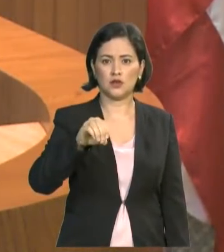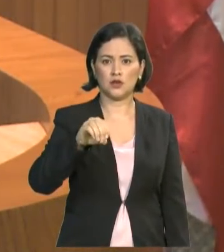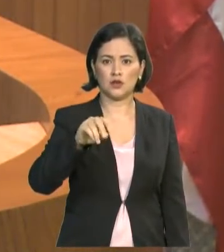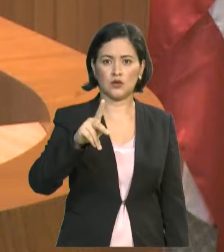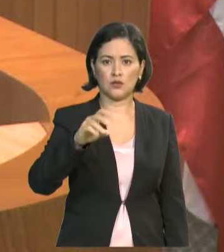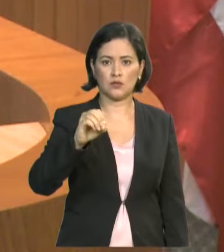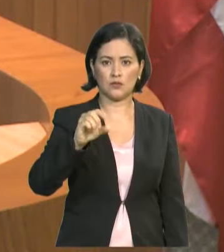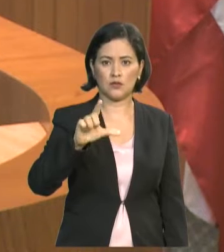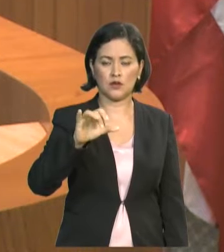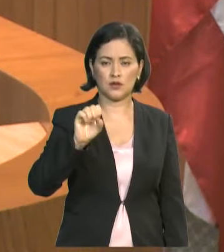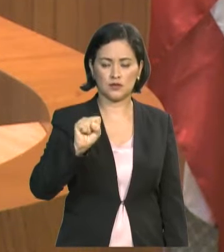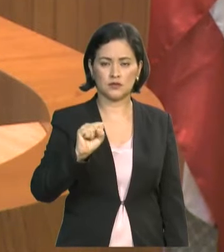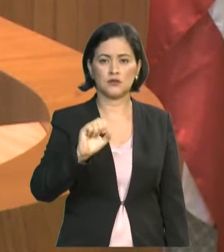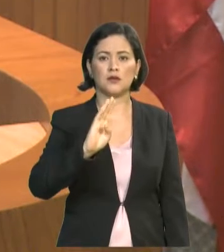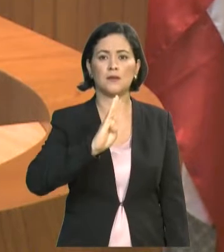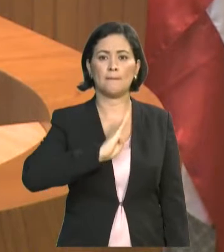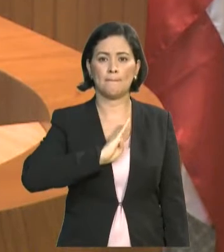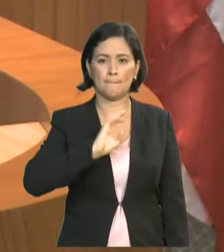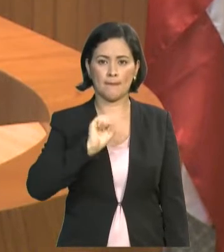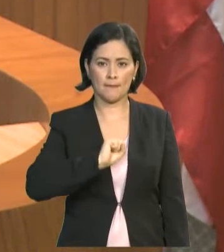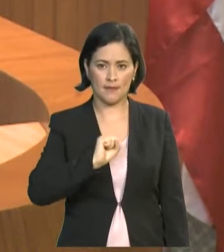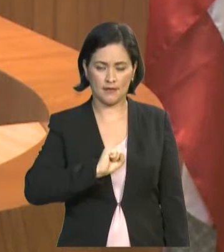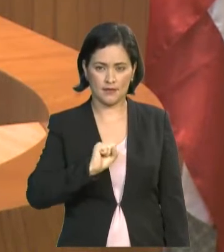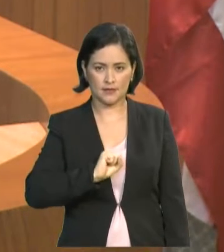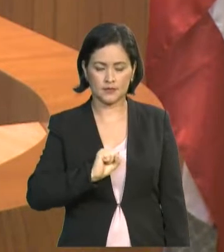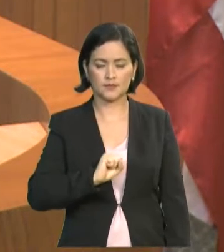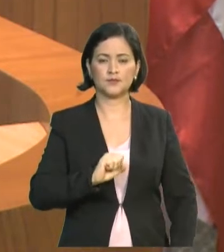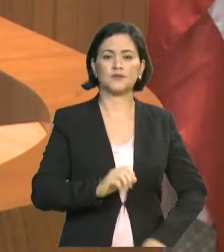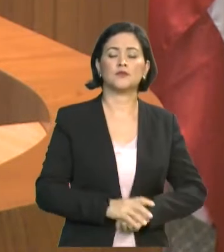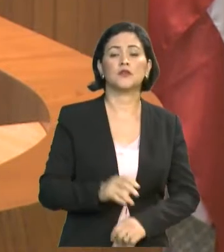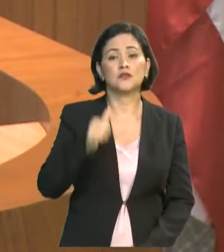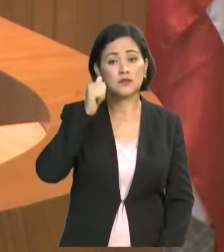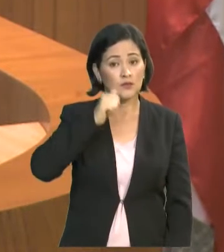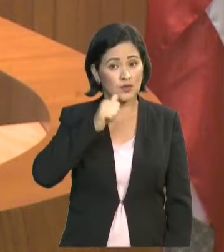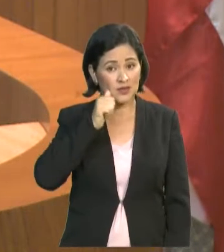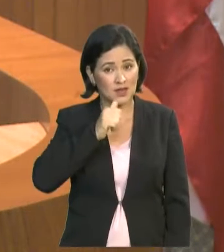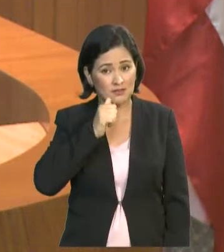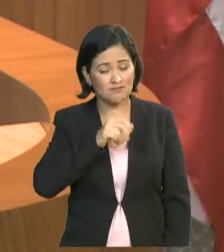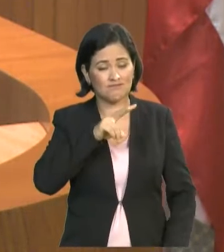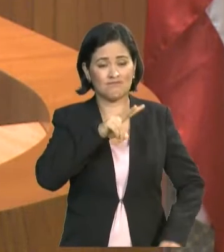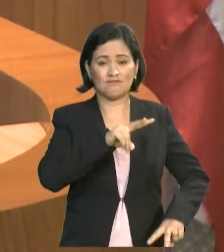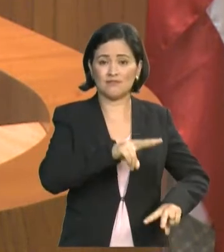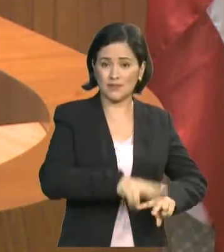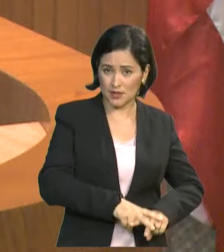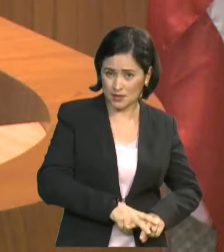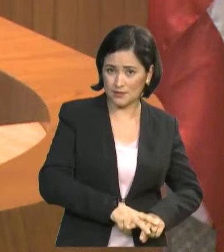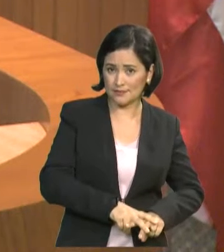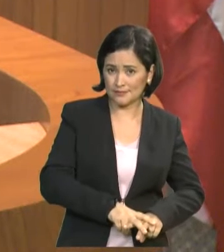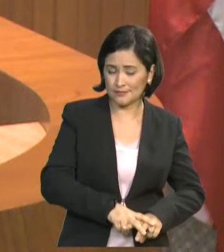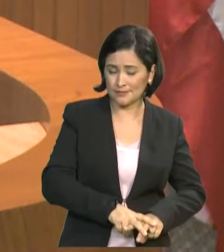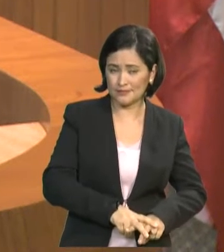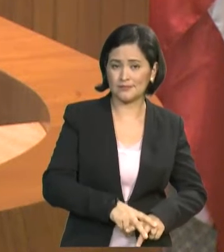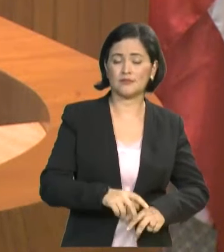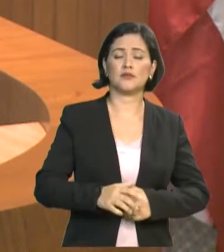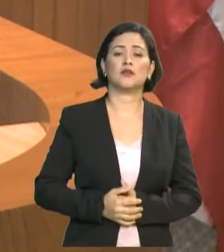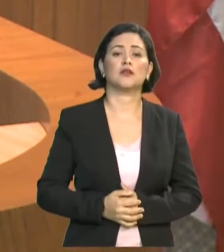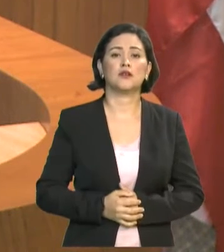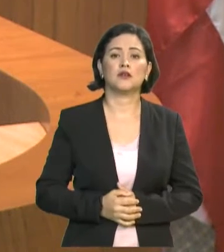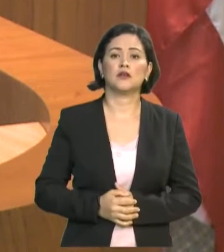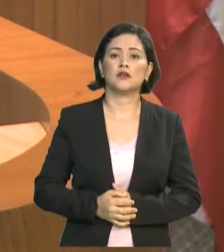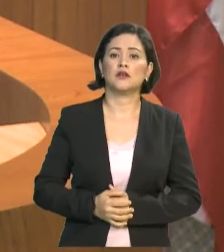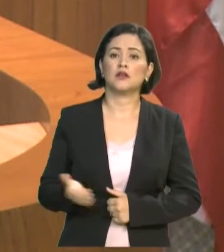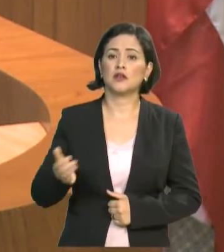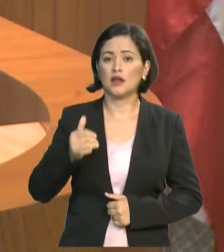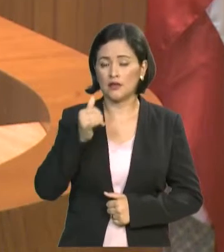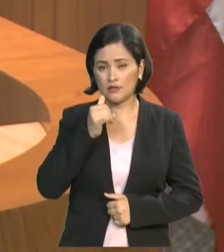ressocialização dessas mulheres invisibilizadas pela sociedade no sistema carcerário. Eu quero destacar aqui a visita